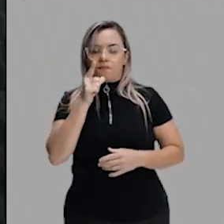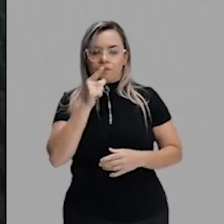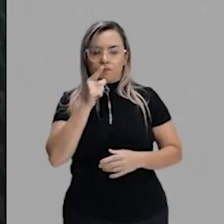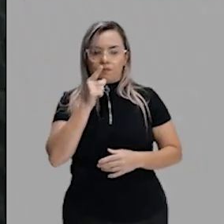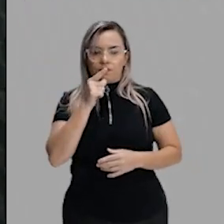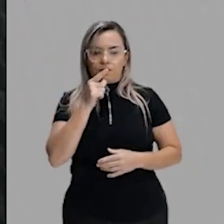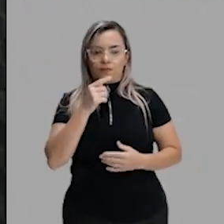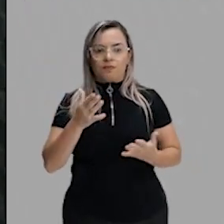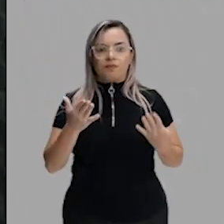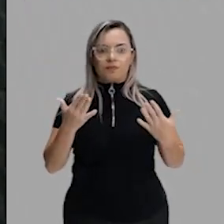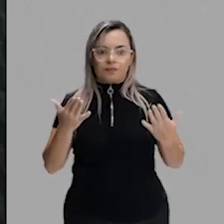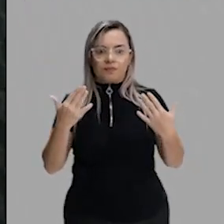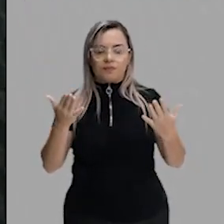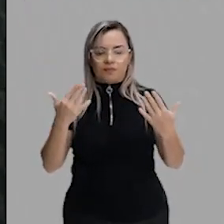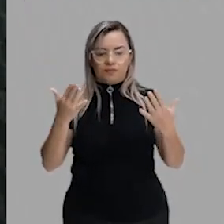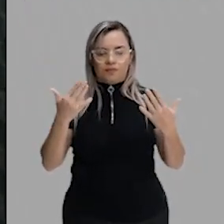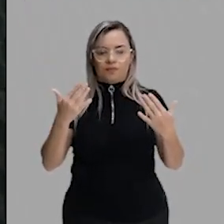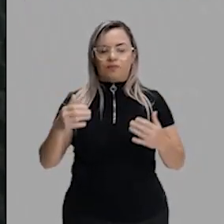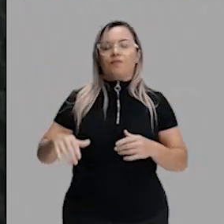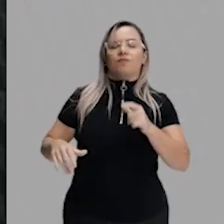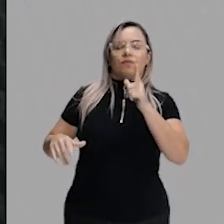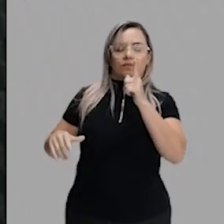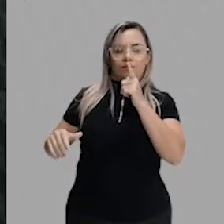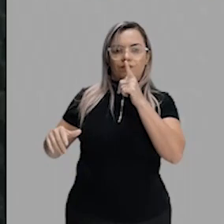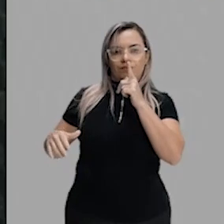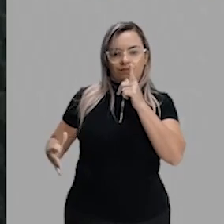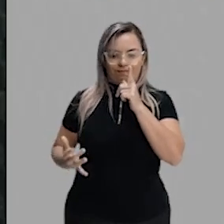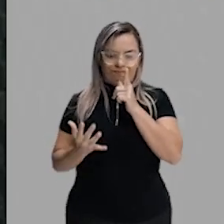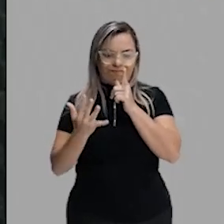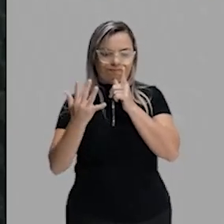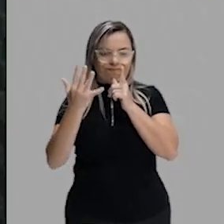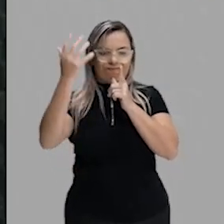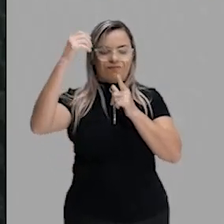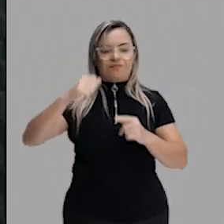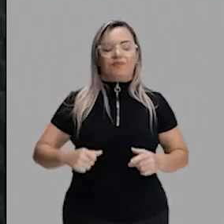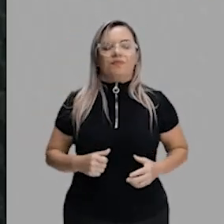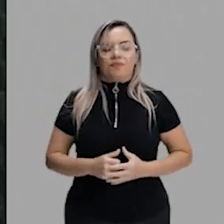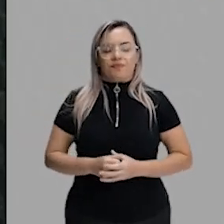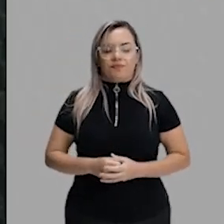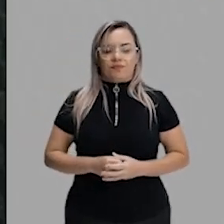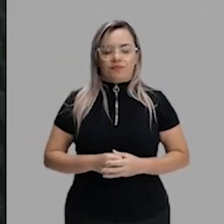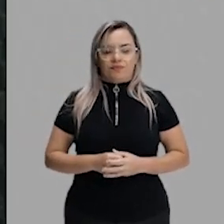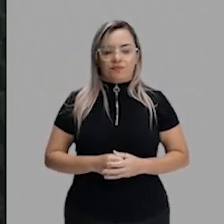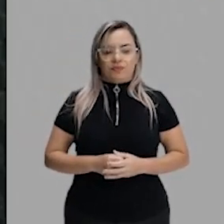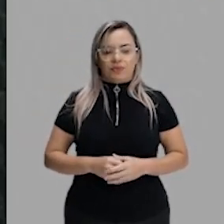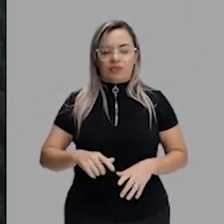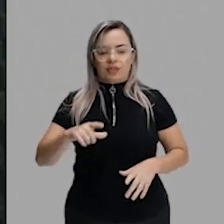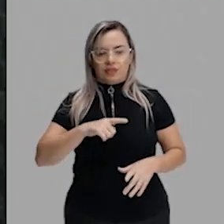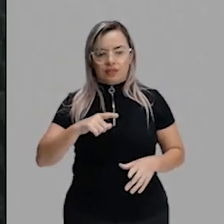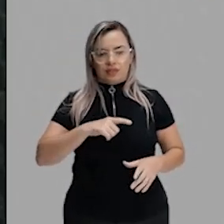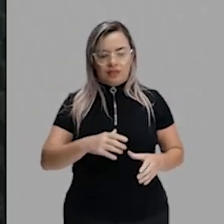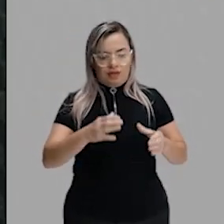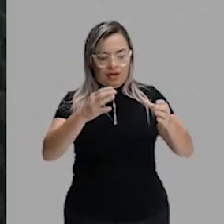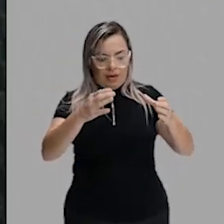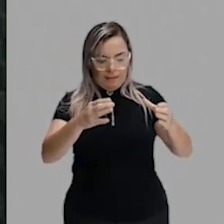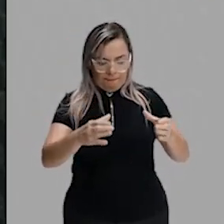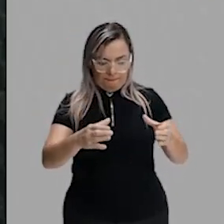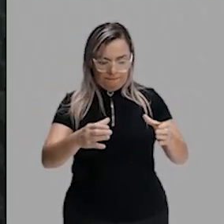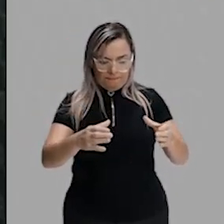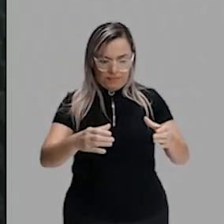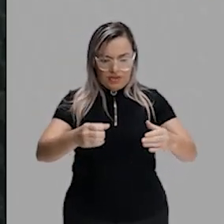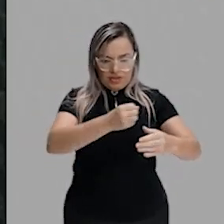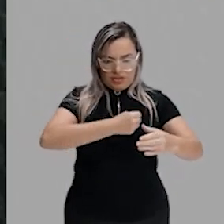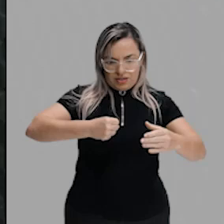é passado aí para a água, e a água por isso que ela sai aquecida, tá ok? A panela elétrica é um exemplo, certo?